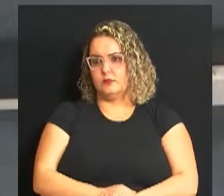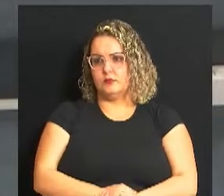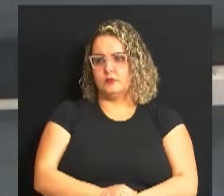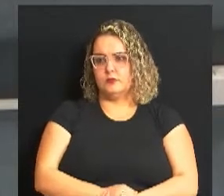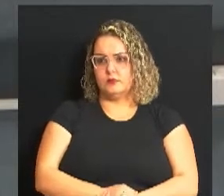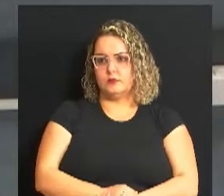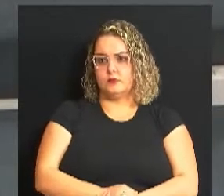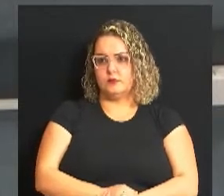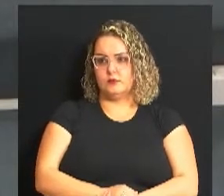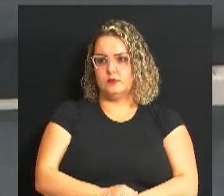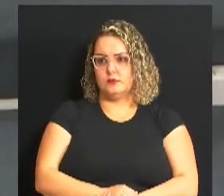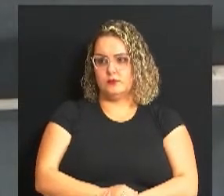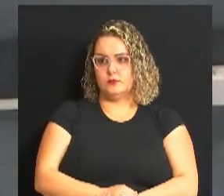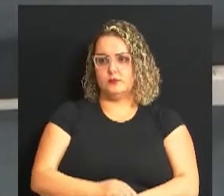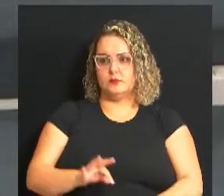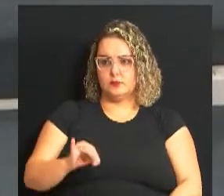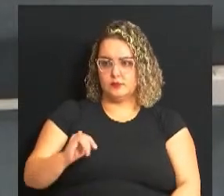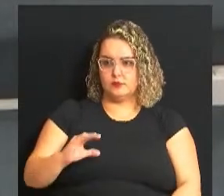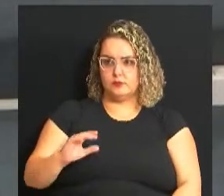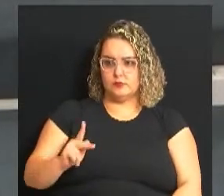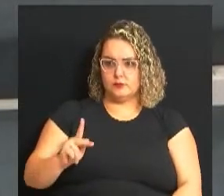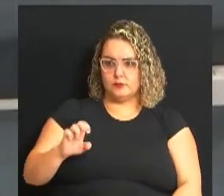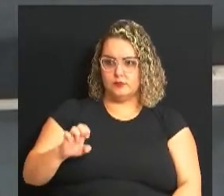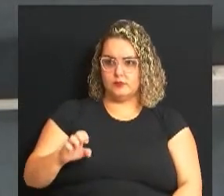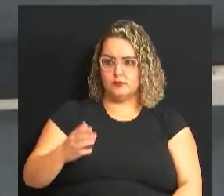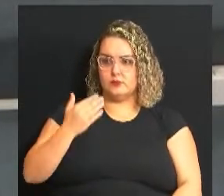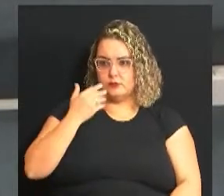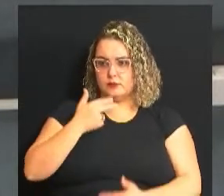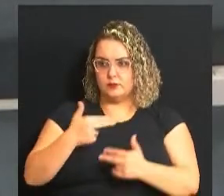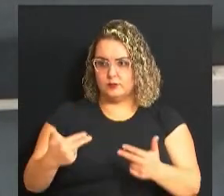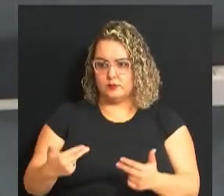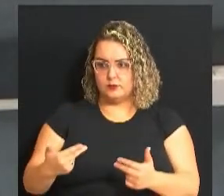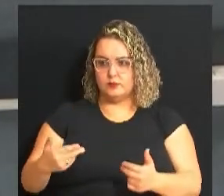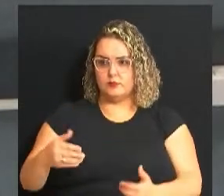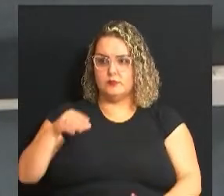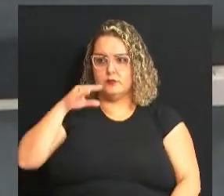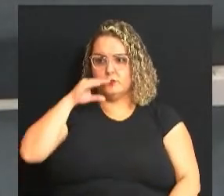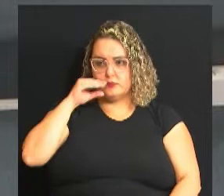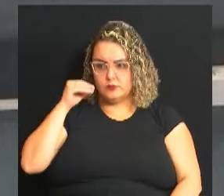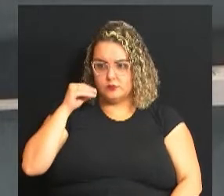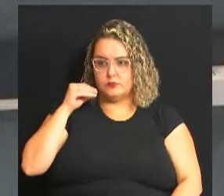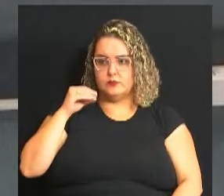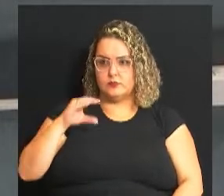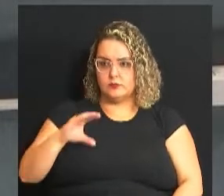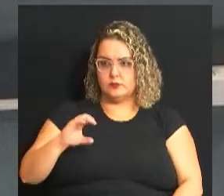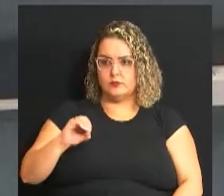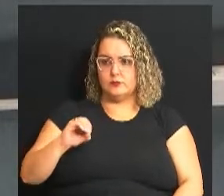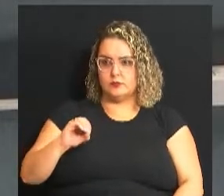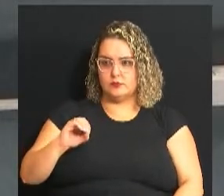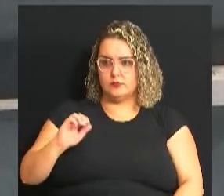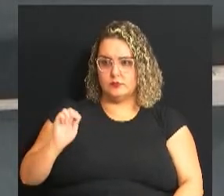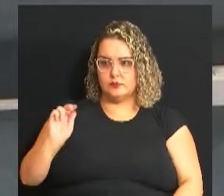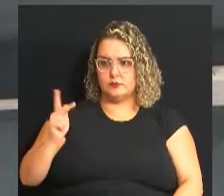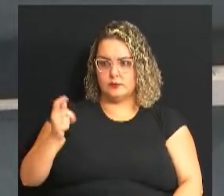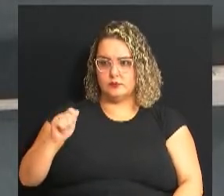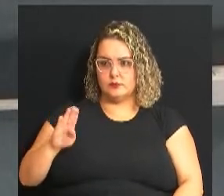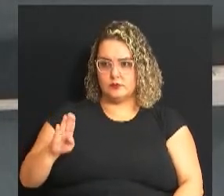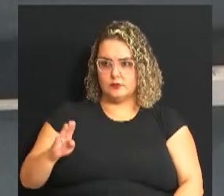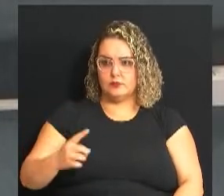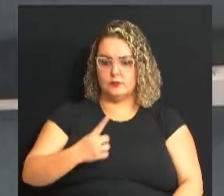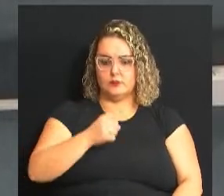O ticket de alimentação de 2020, em média, dos funcionários da Coab, foi de R$